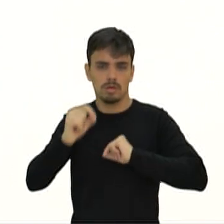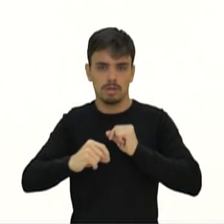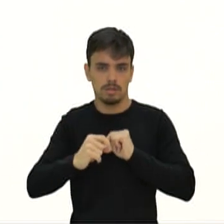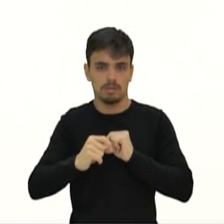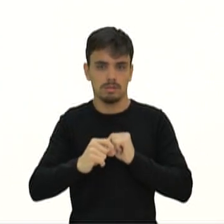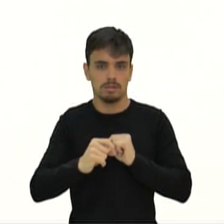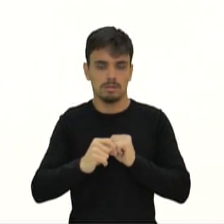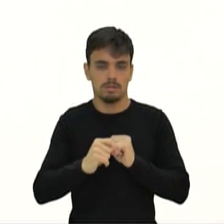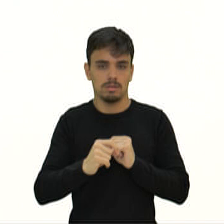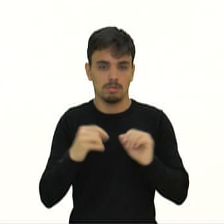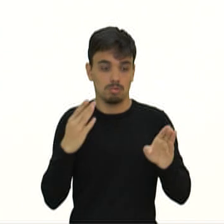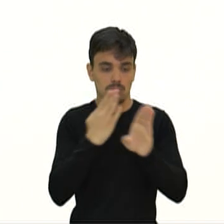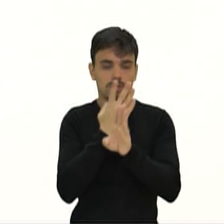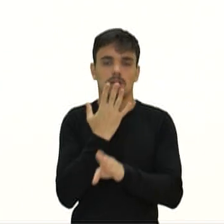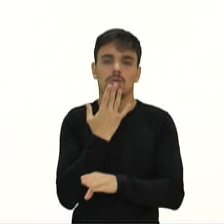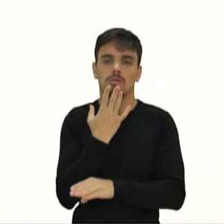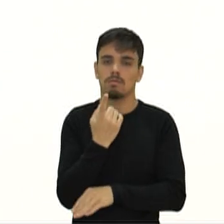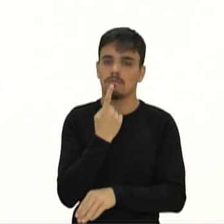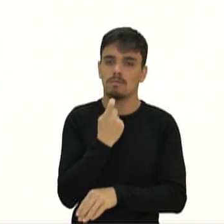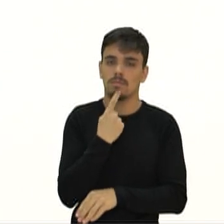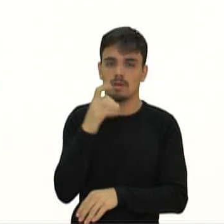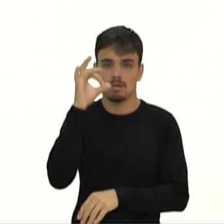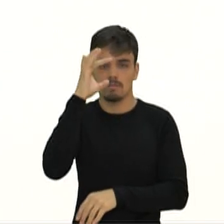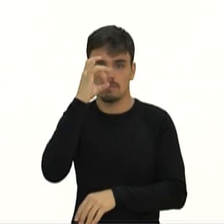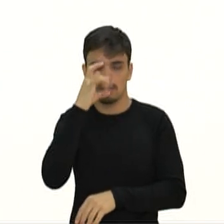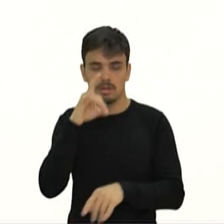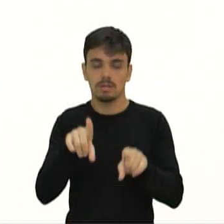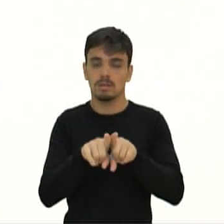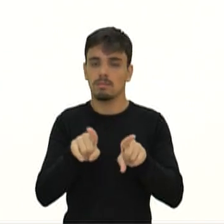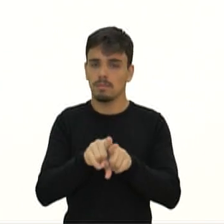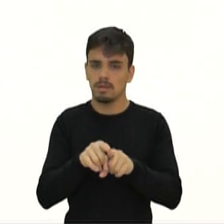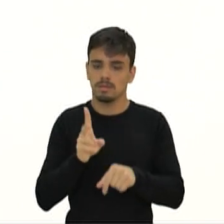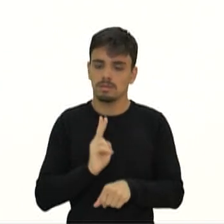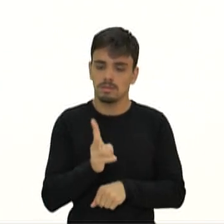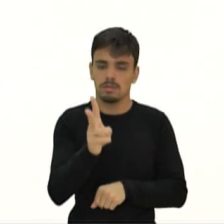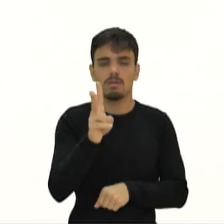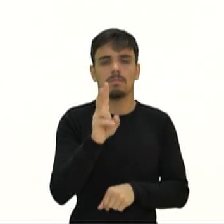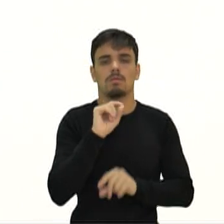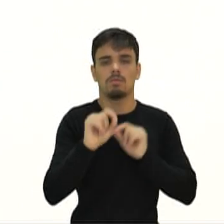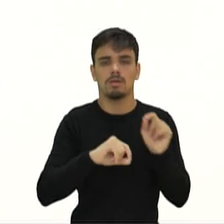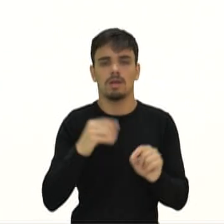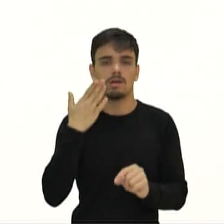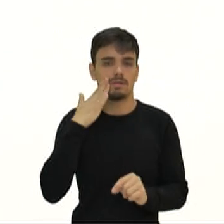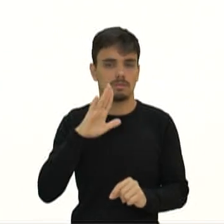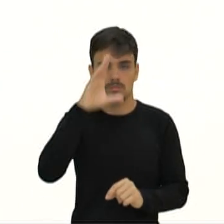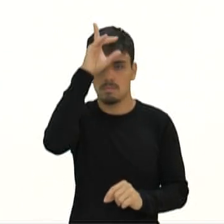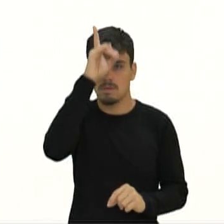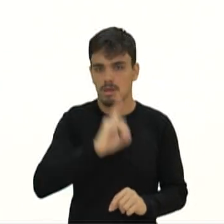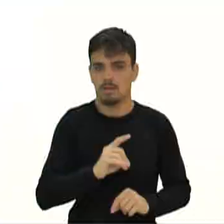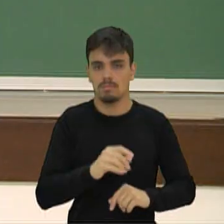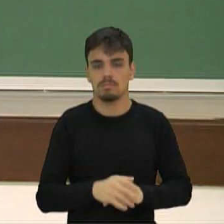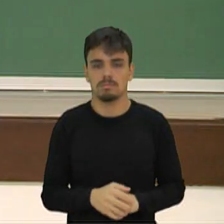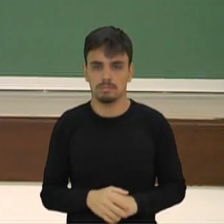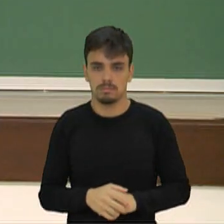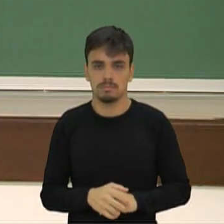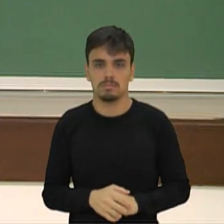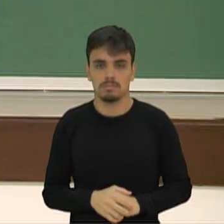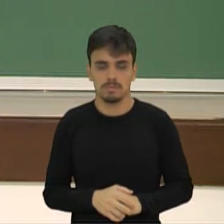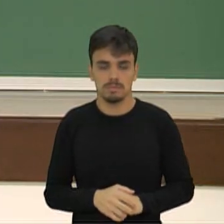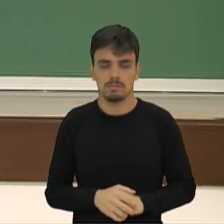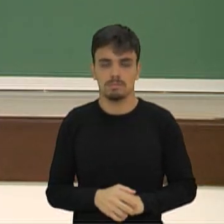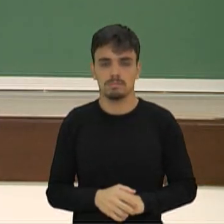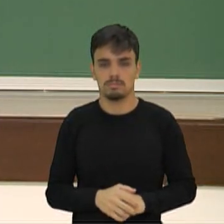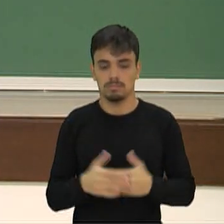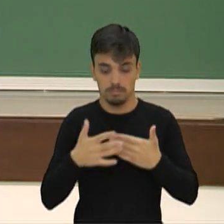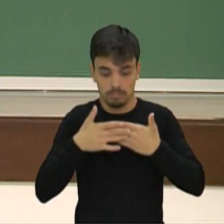o vermelho e o verde e, com menos frequência, o azul e o amarelo, certo? Bom, ao longo dessa aula, eu quis